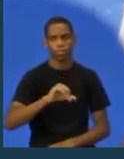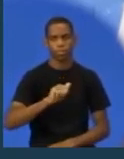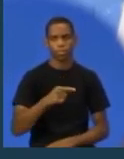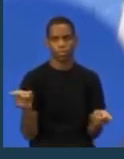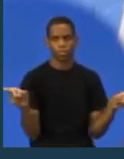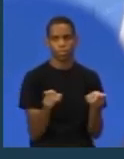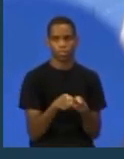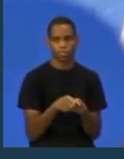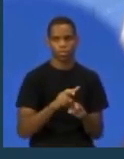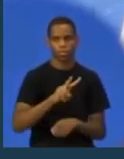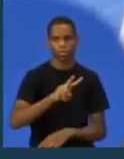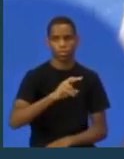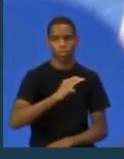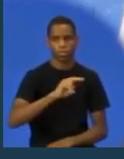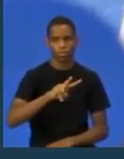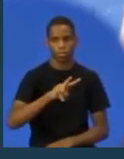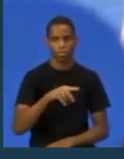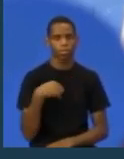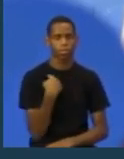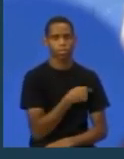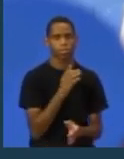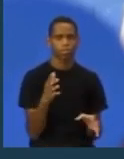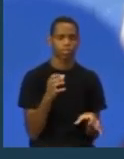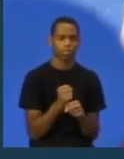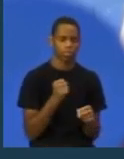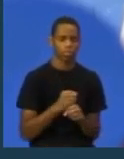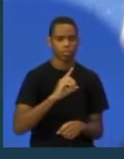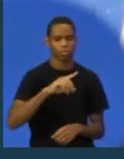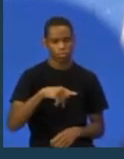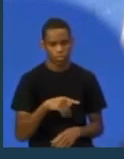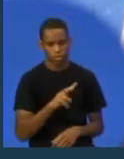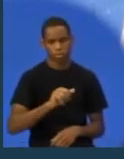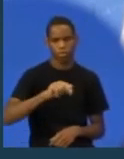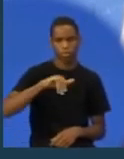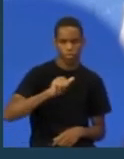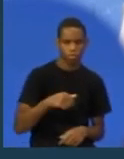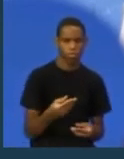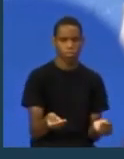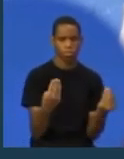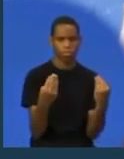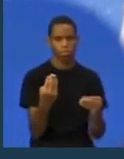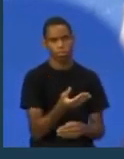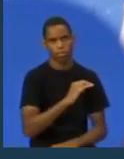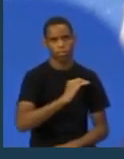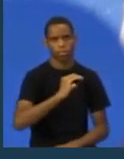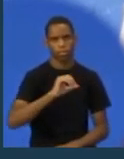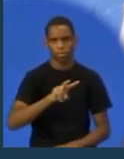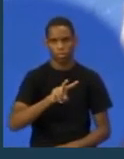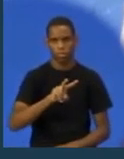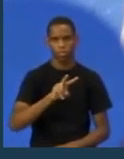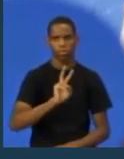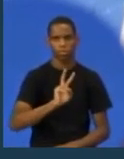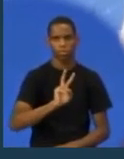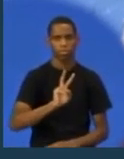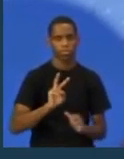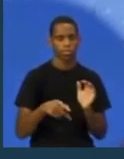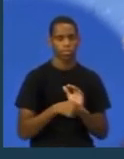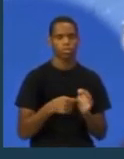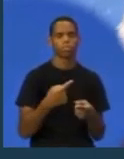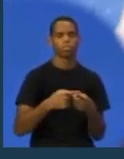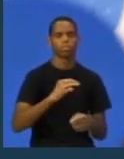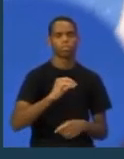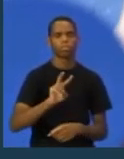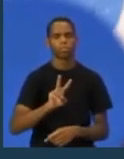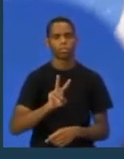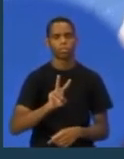se perguntar, mas nós já calculamos desvio padrão, variância, para que serve o coeficiente de variação? O coeficiente de variação